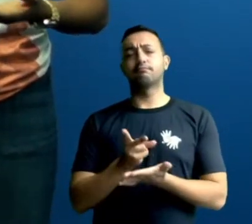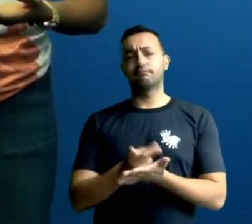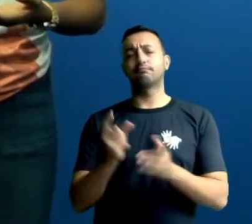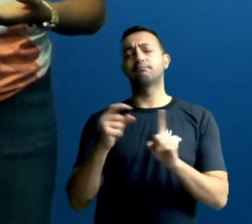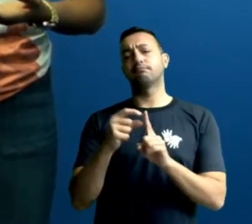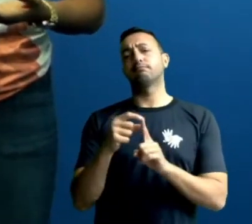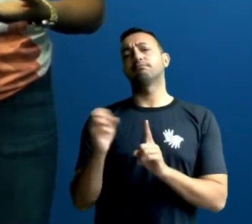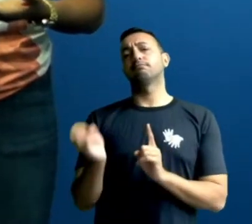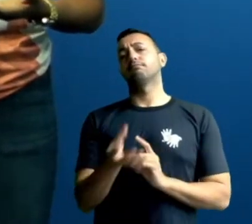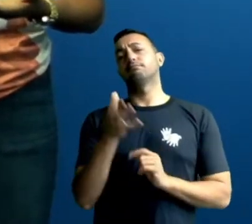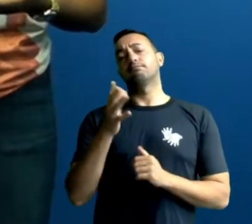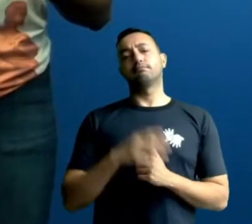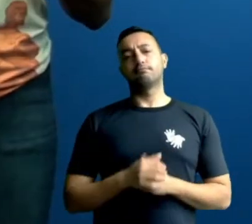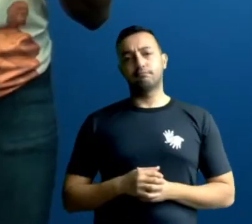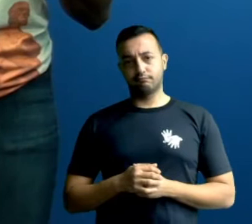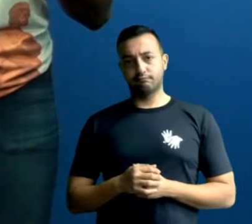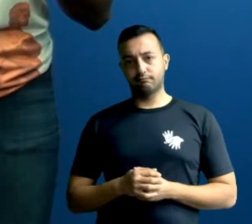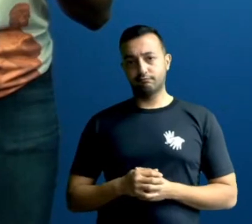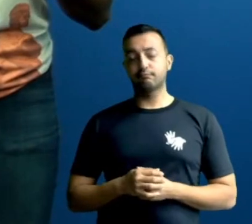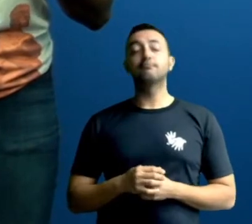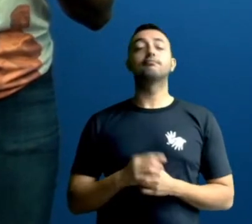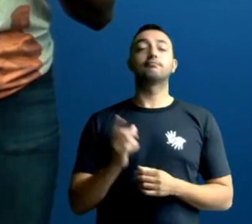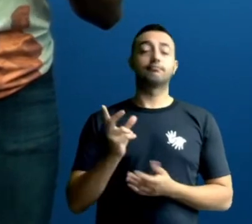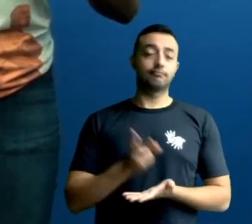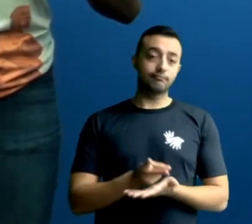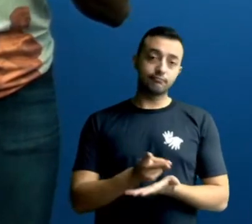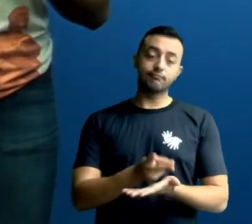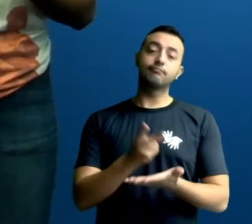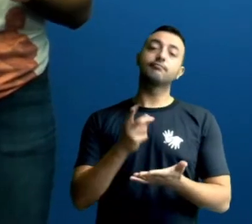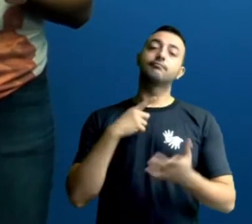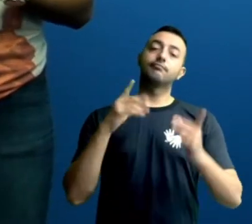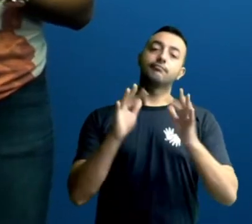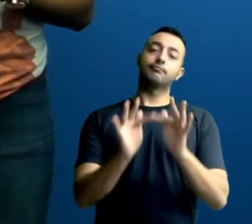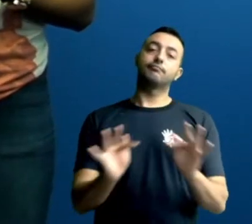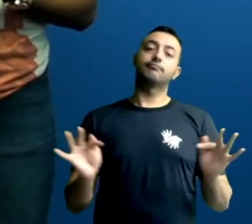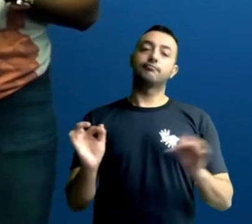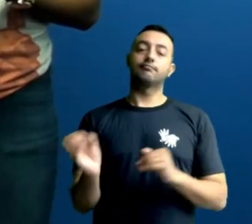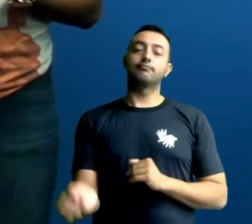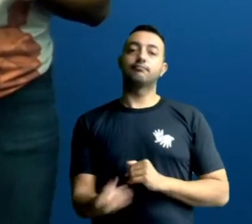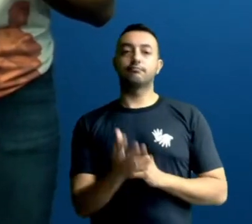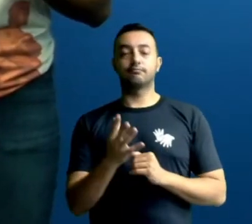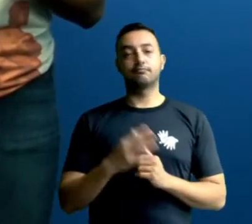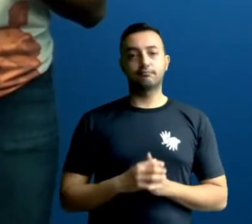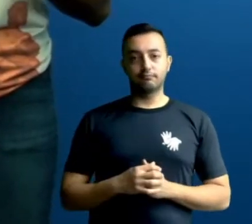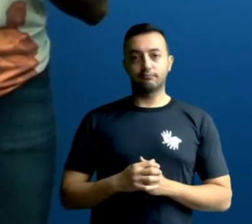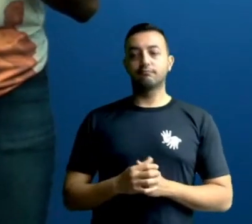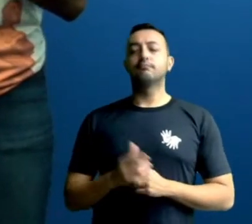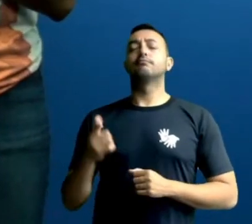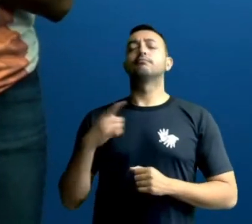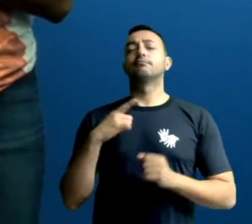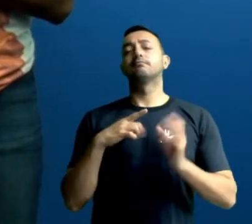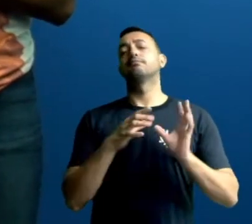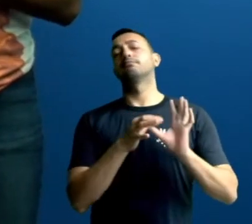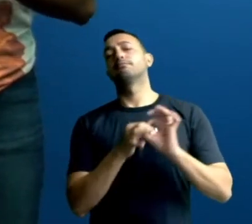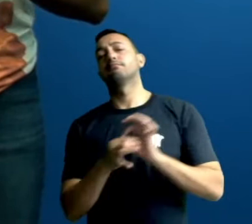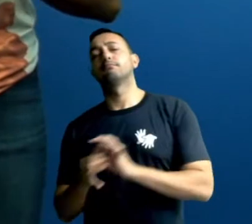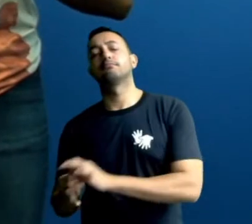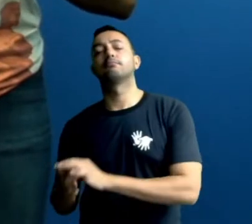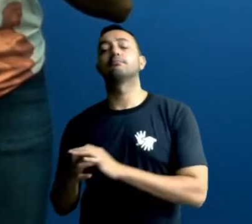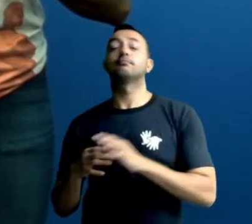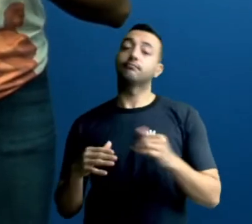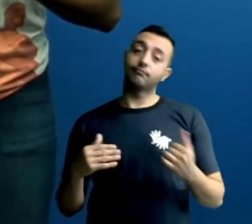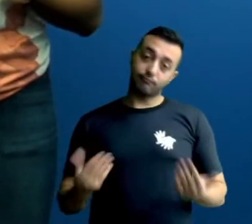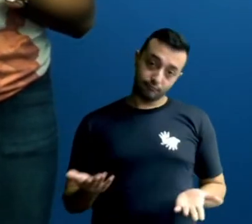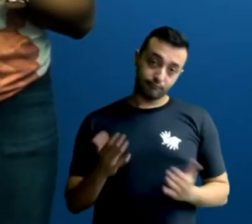palavras novas, por exemplo. Nós temos sempre frases novas. Nós temos contextos.